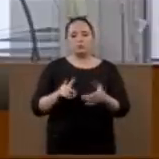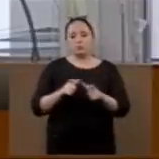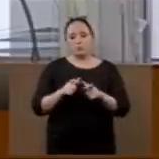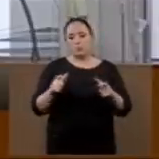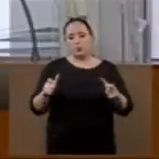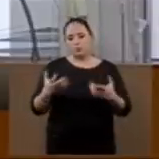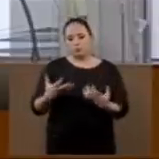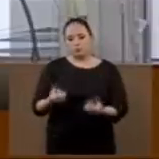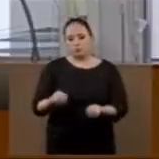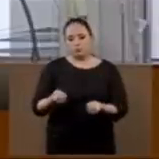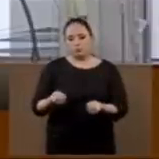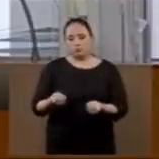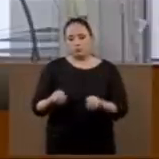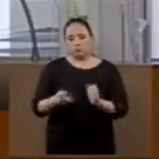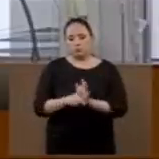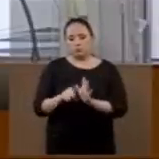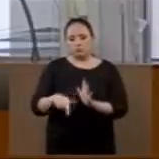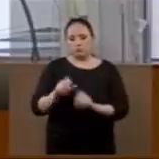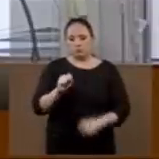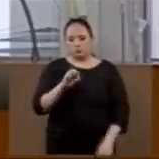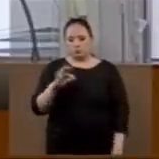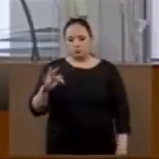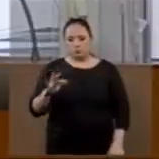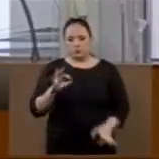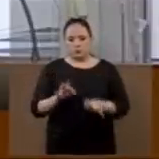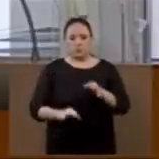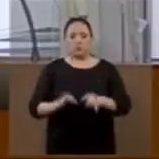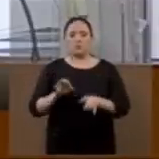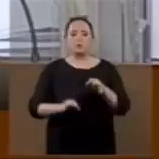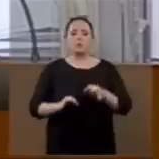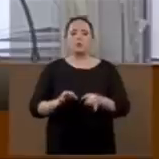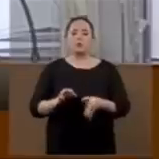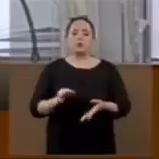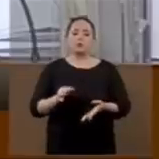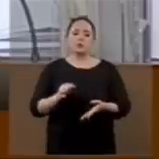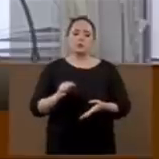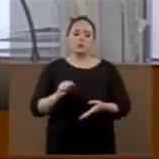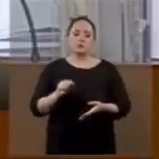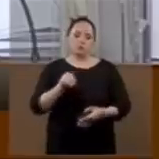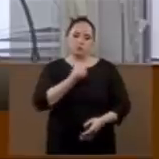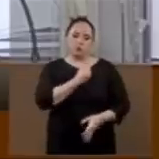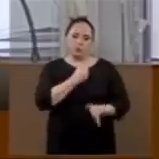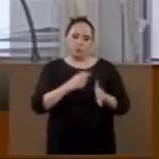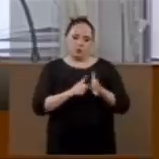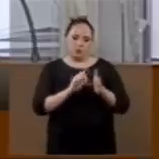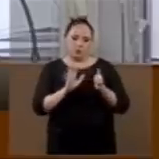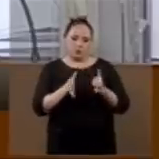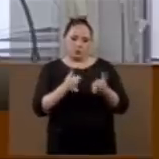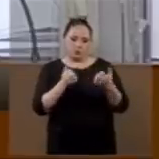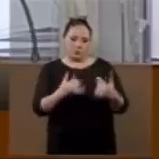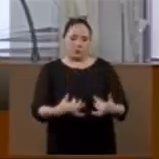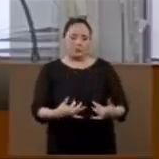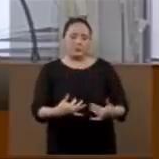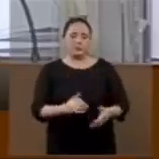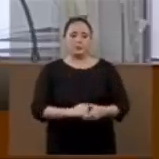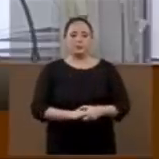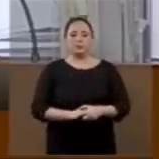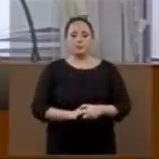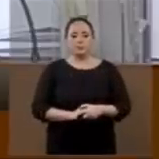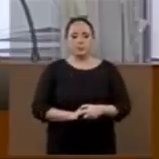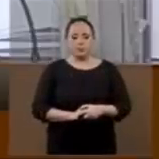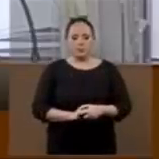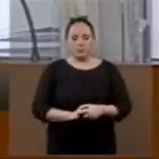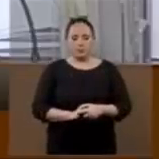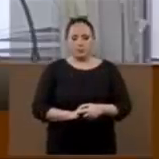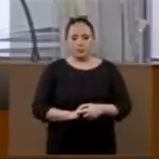maioria, adotada por este plenário no julgamento do recurso extraordinário antes mencionado, tem o condão de, a um